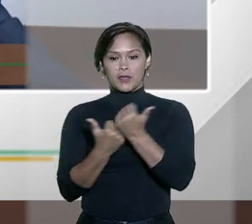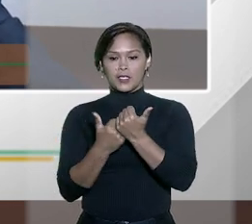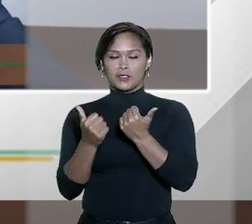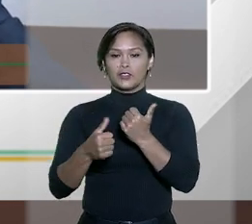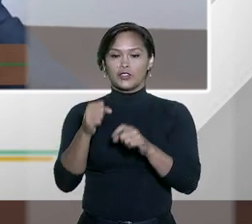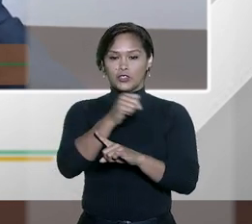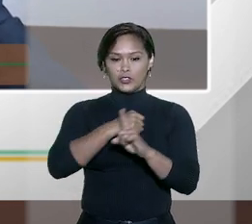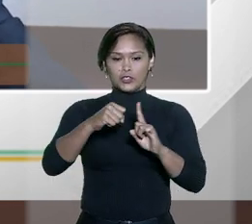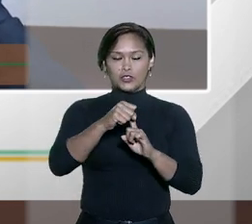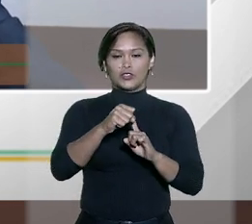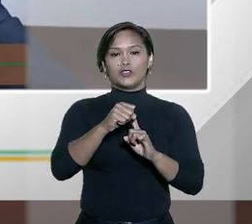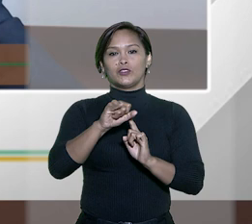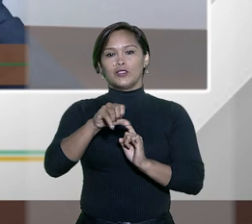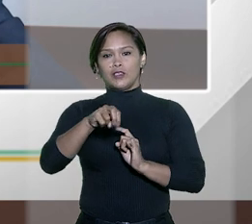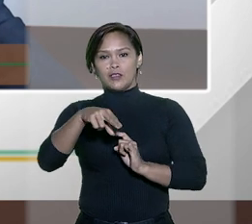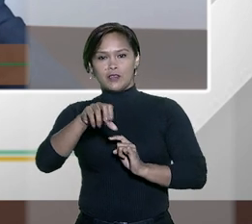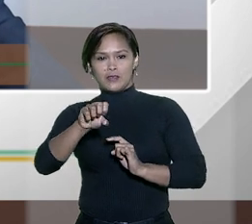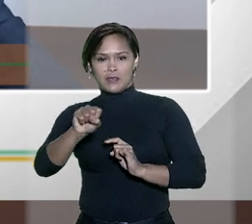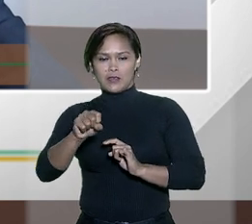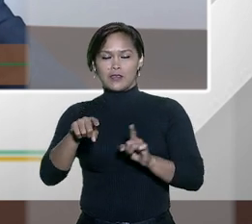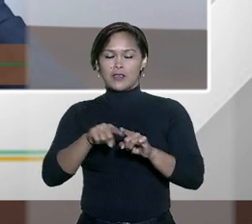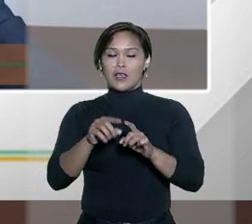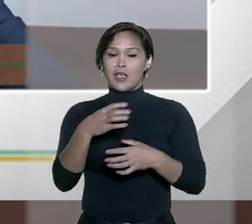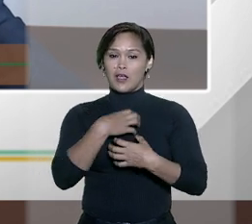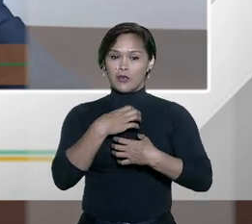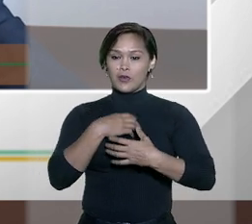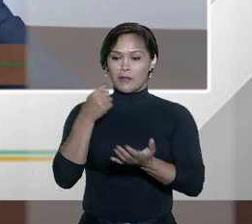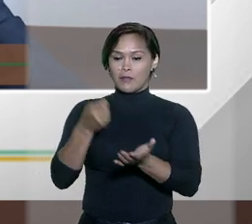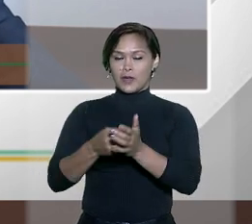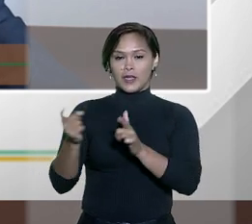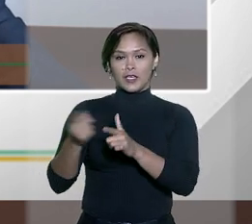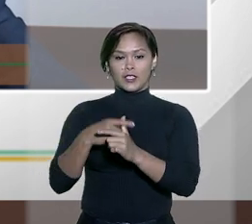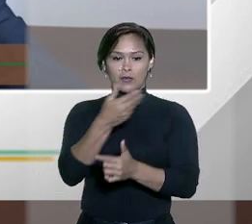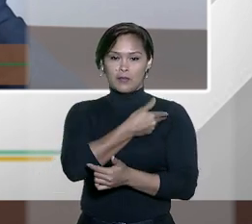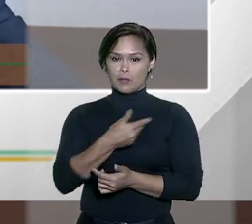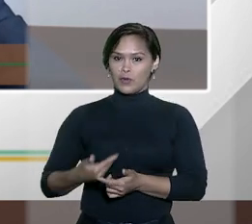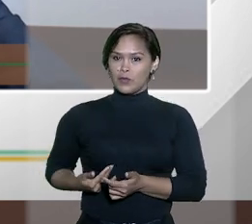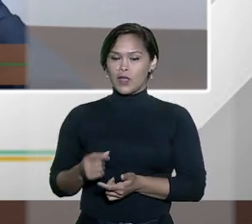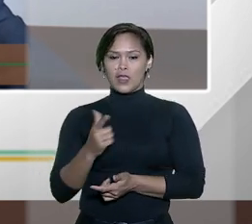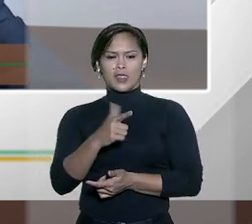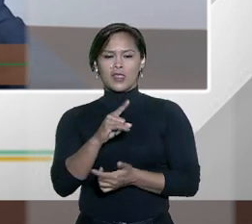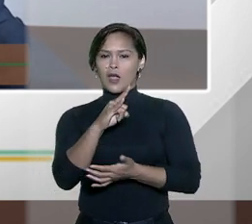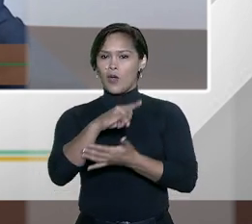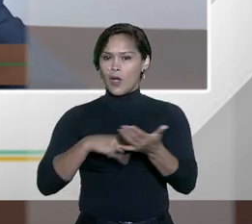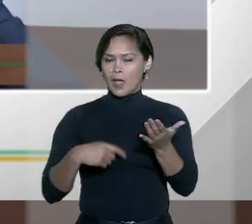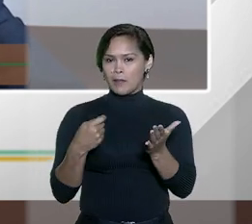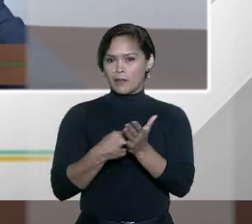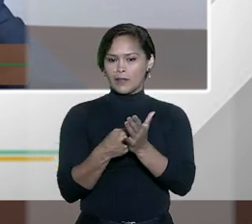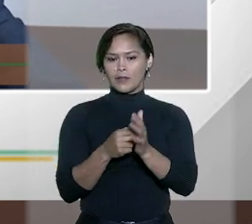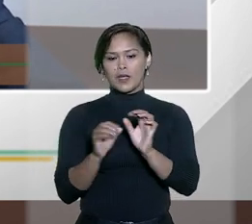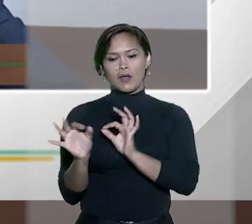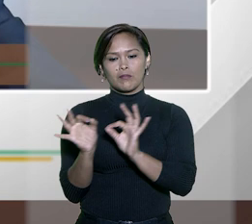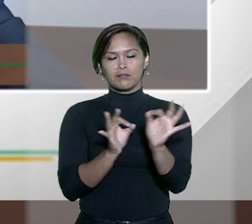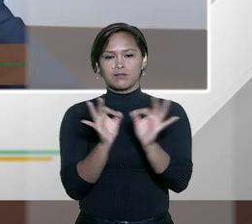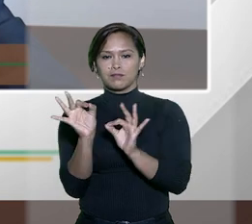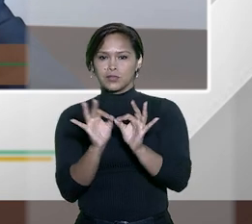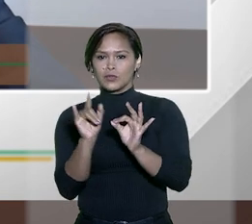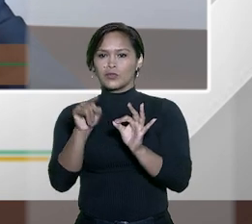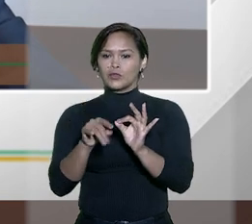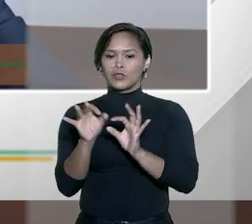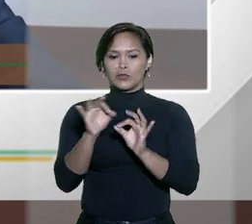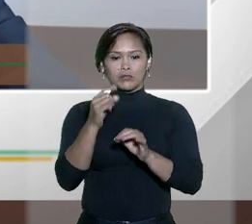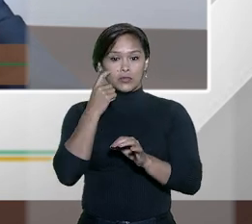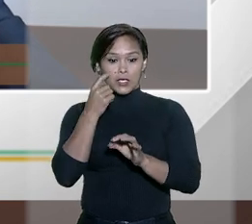da assistência social. Essa é uma forma de pagamento da dívida pública, não é precatório, né? É uma construção